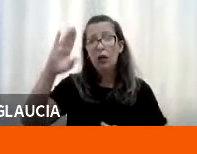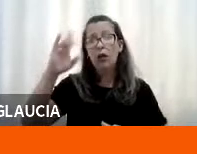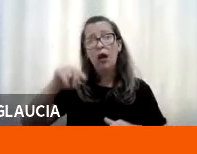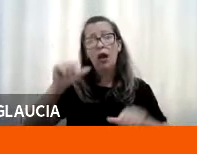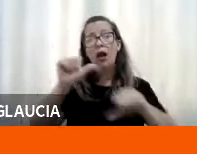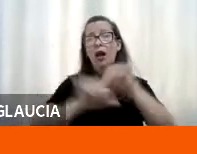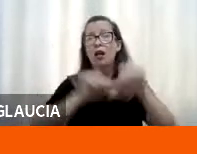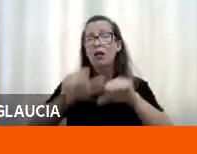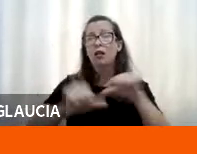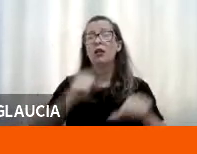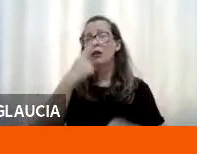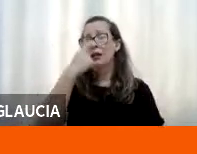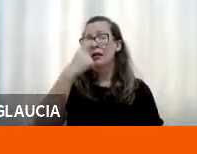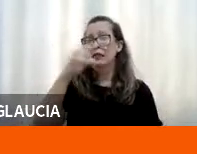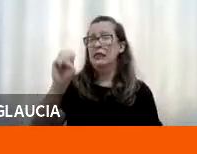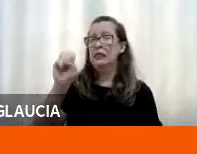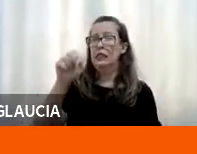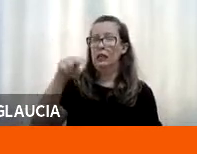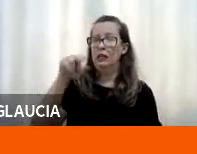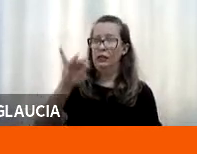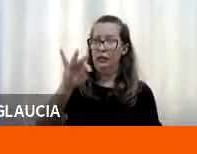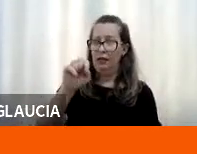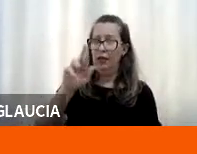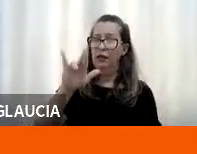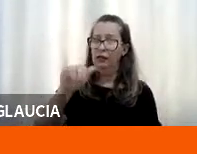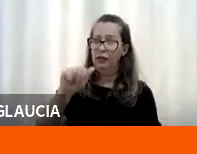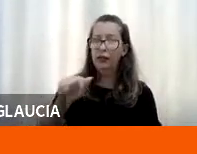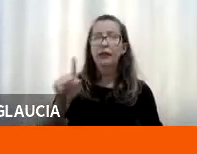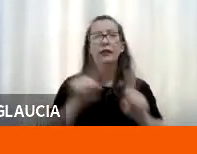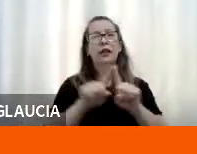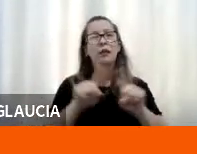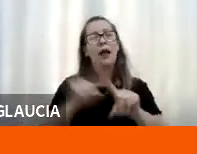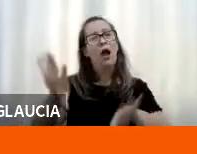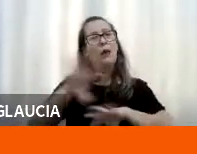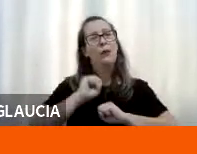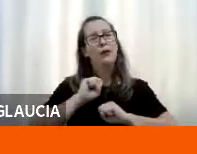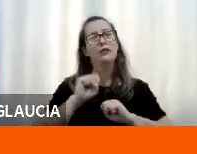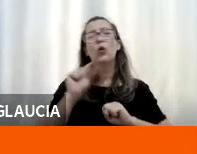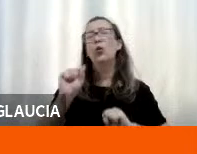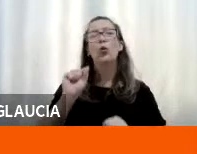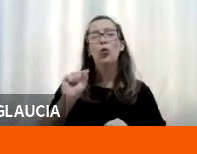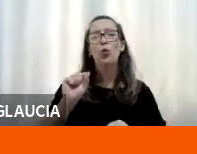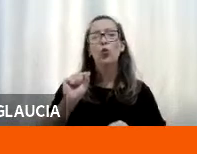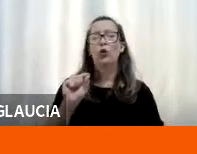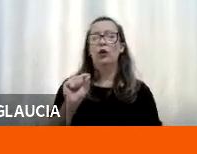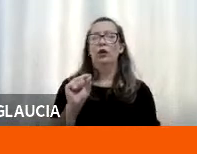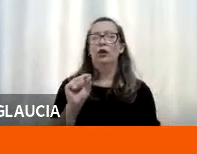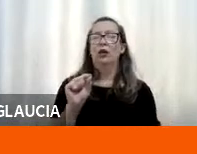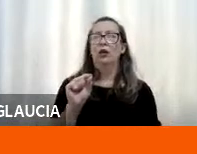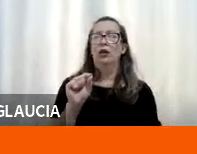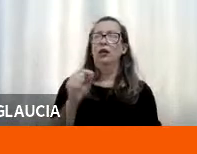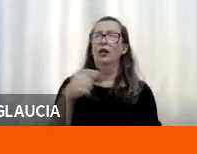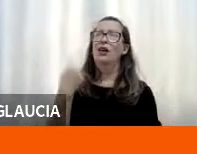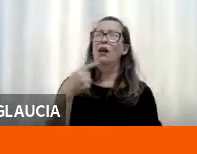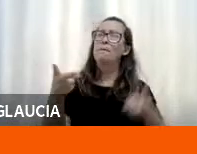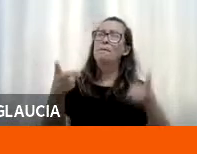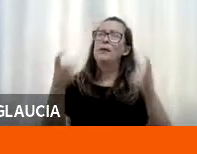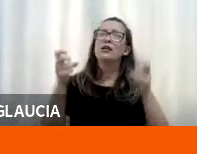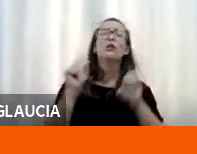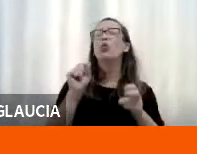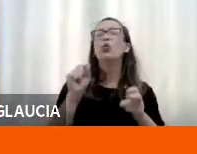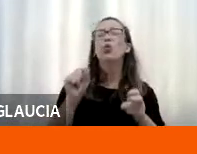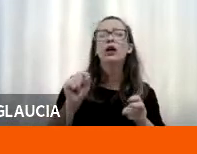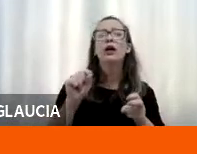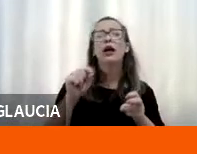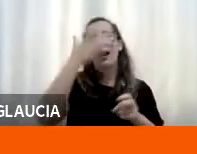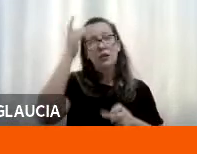Né? E a concepção foi sendo uma expressão do que as pessoas que